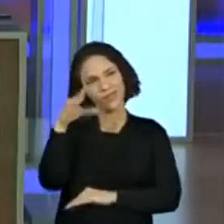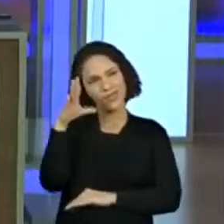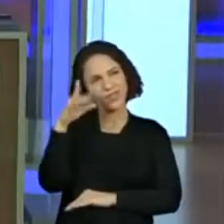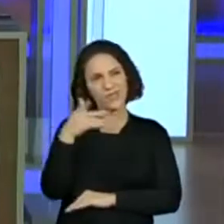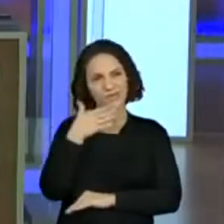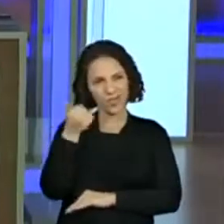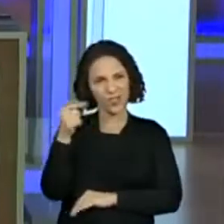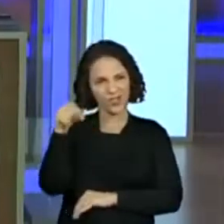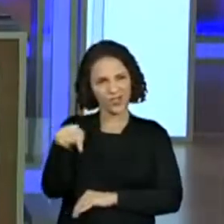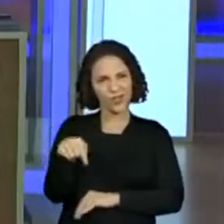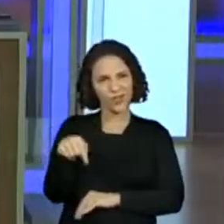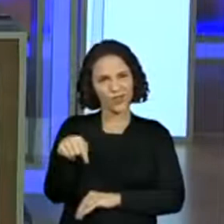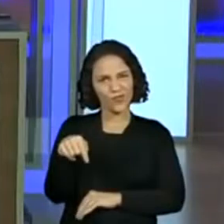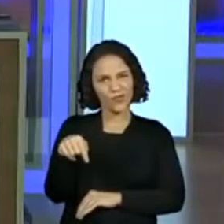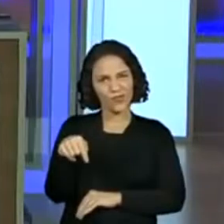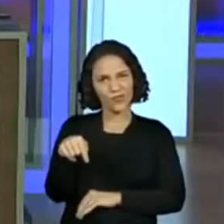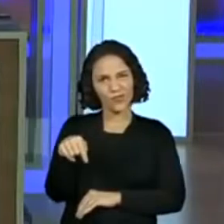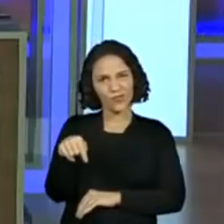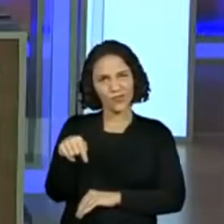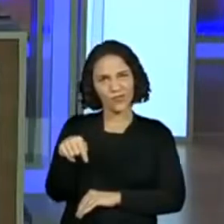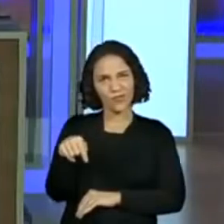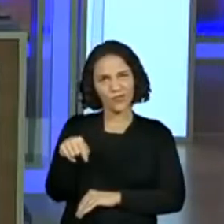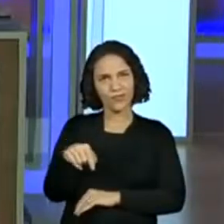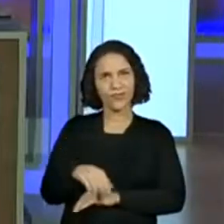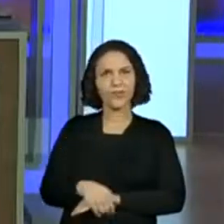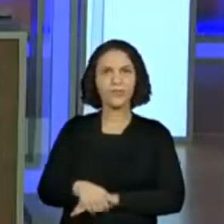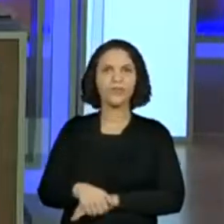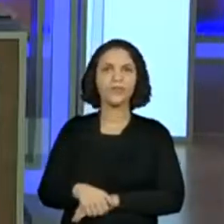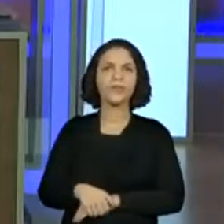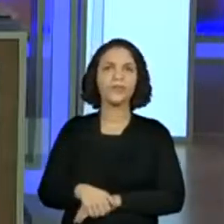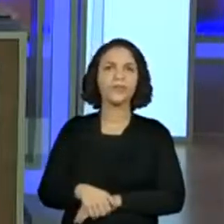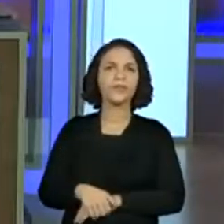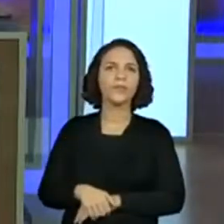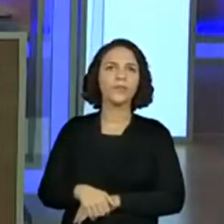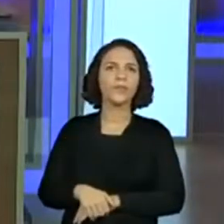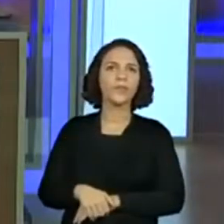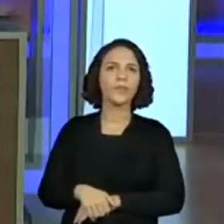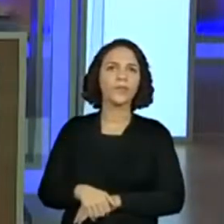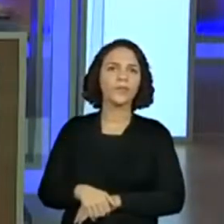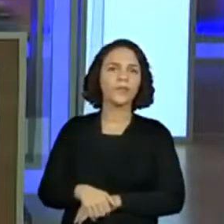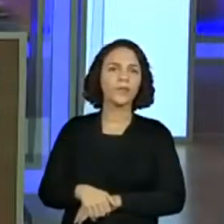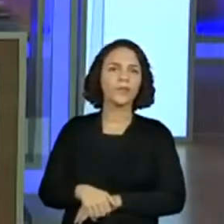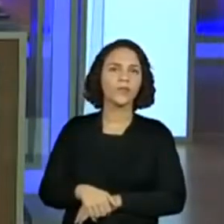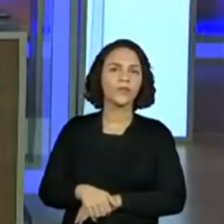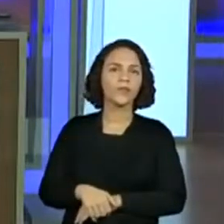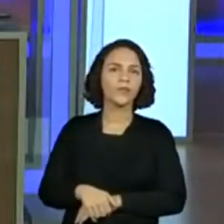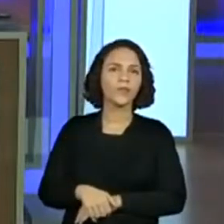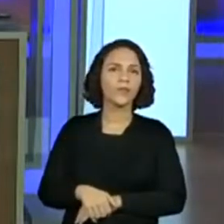Vamos lá.